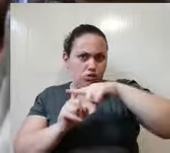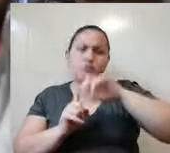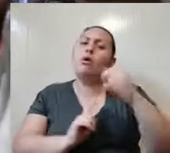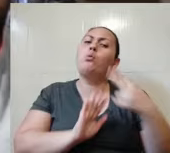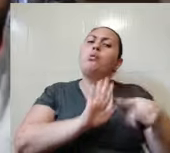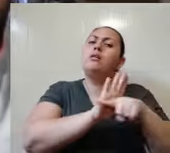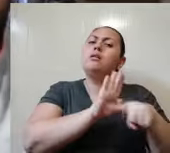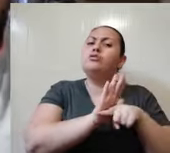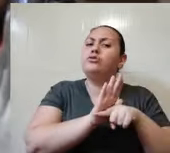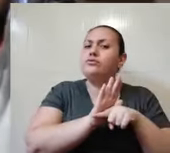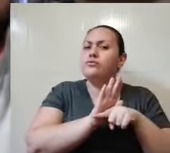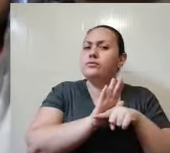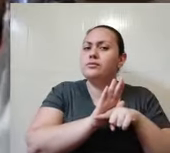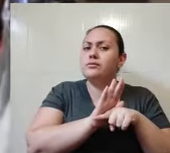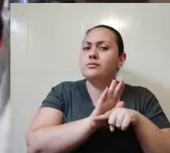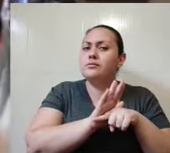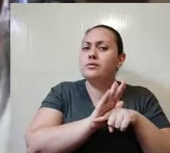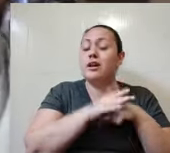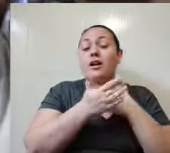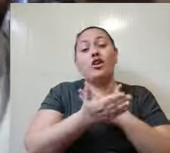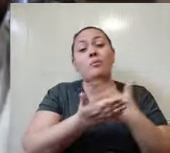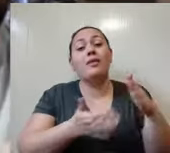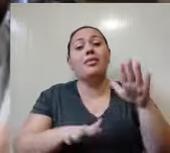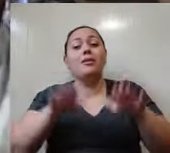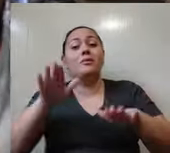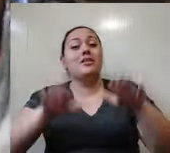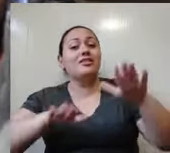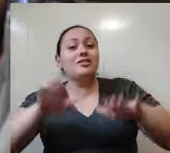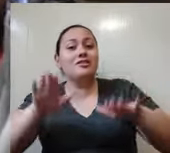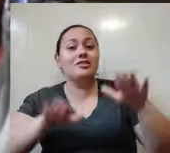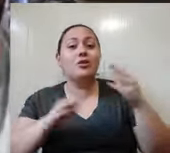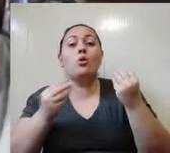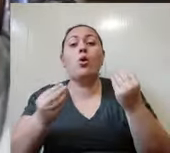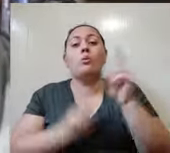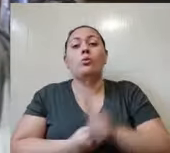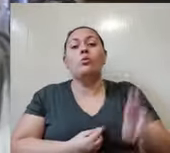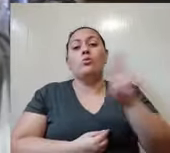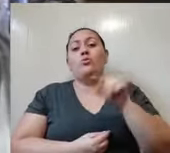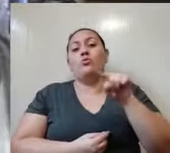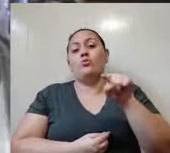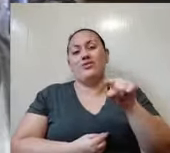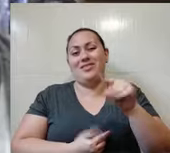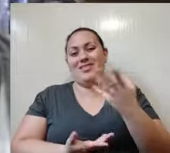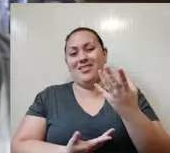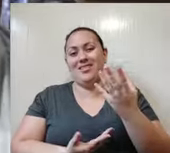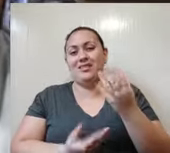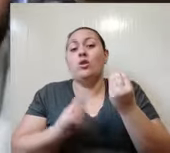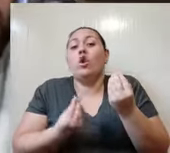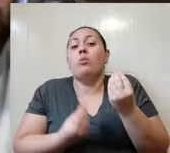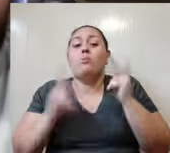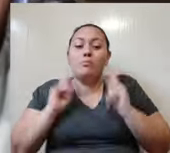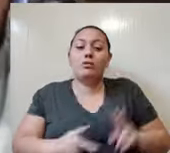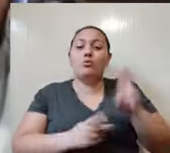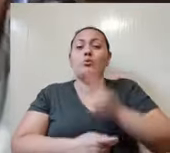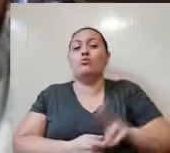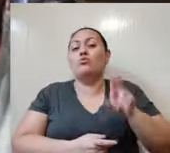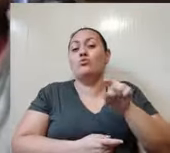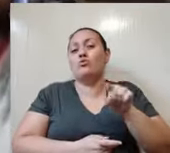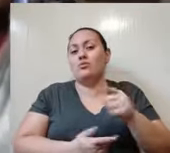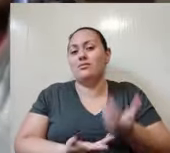ela é negativa? E daí, tudo vai depender de como ela é usada pelas pessoas. Porque, por um